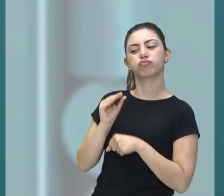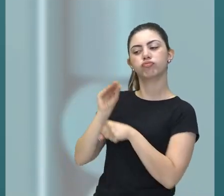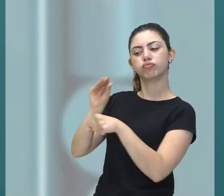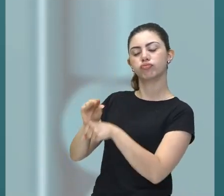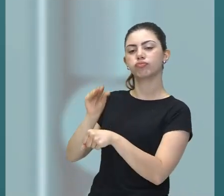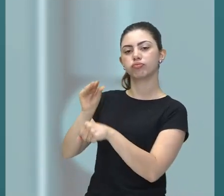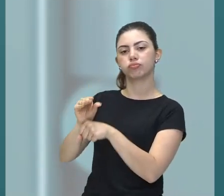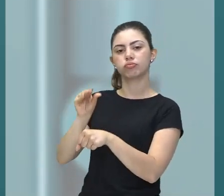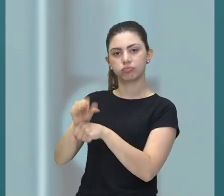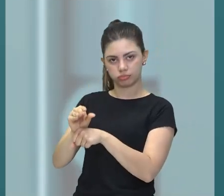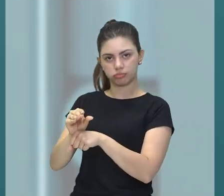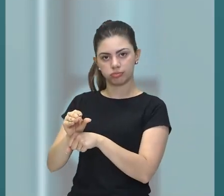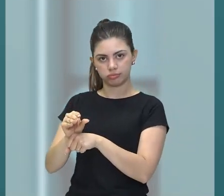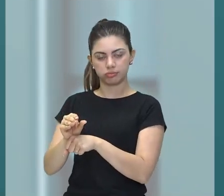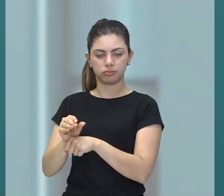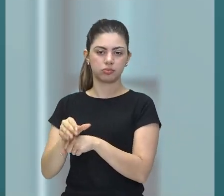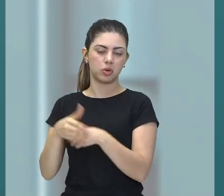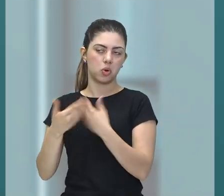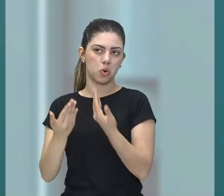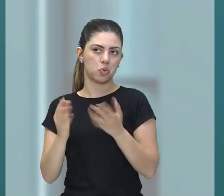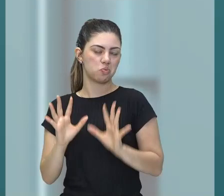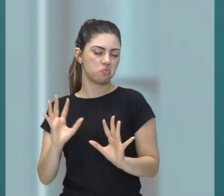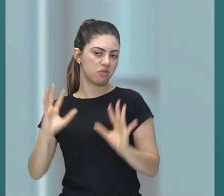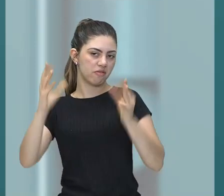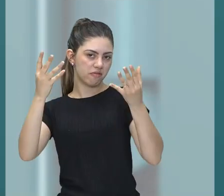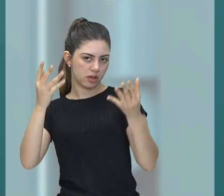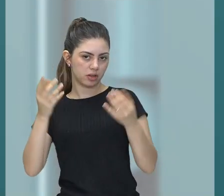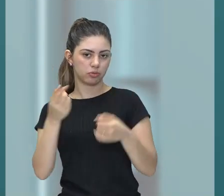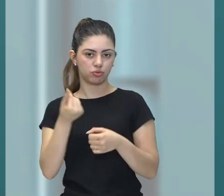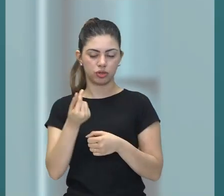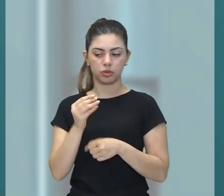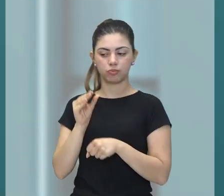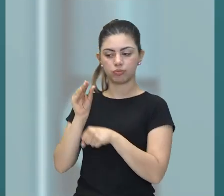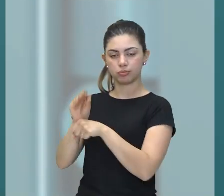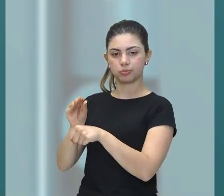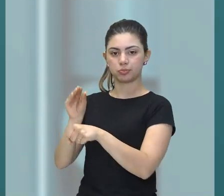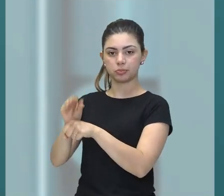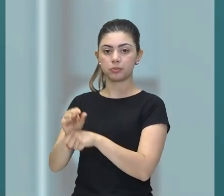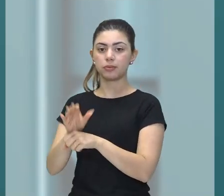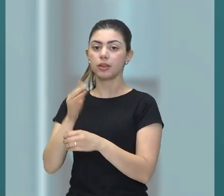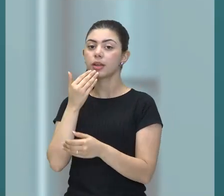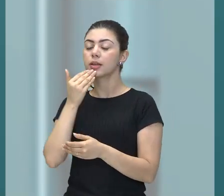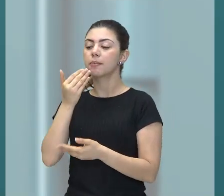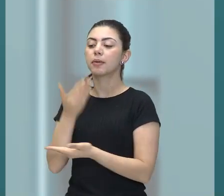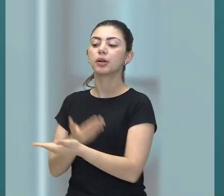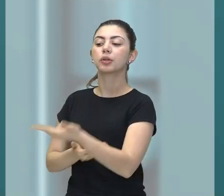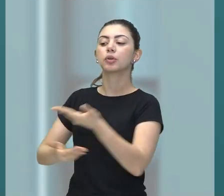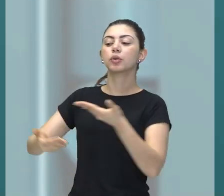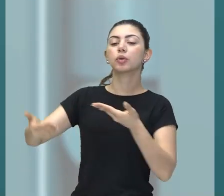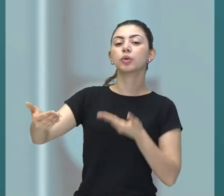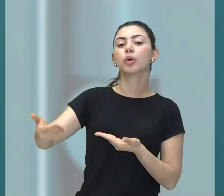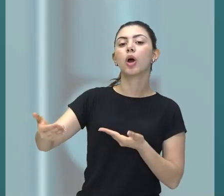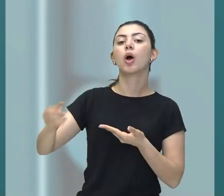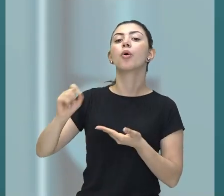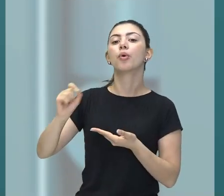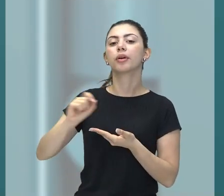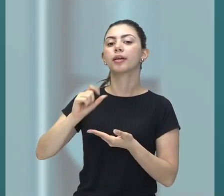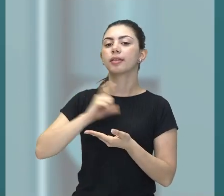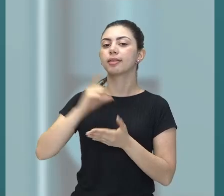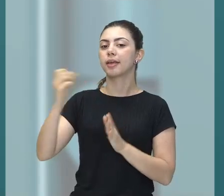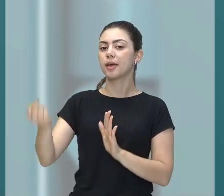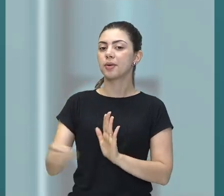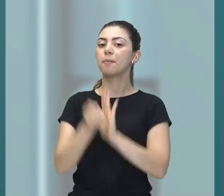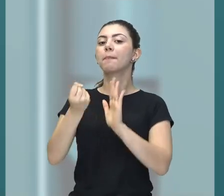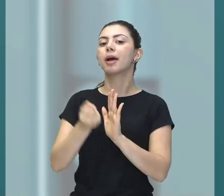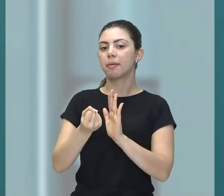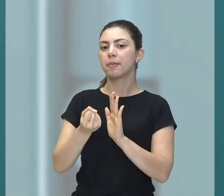um clube, um evento, o que acontece? Ele pede em troca que a marca dele possa